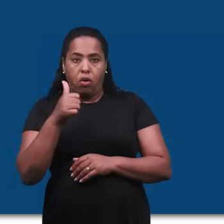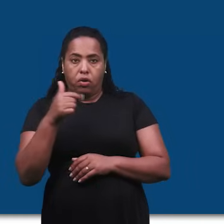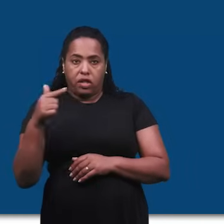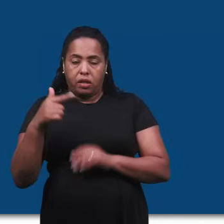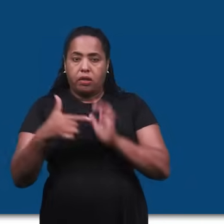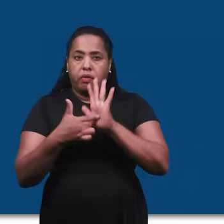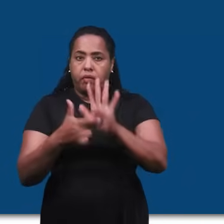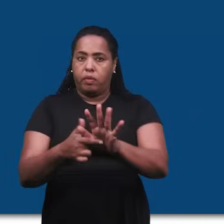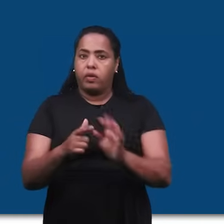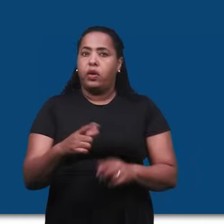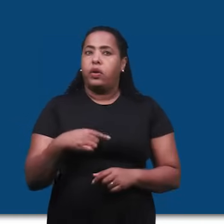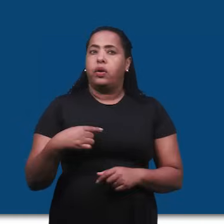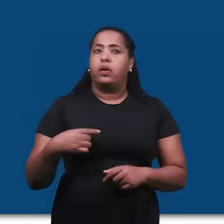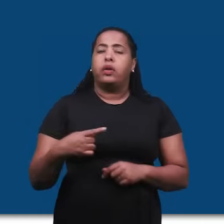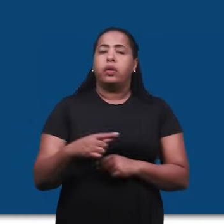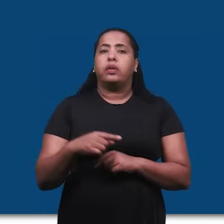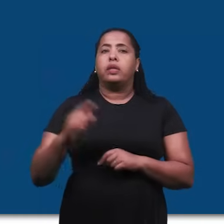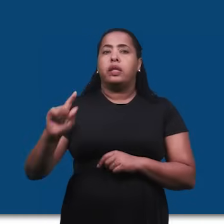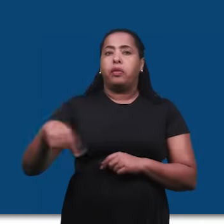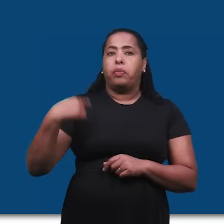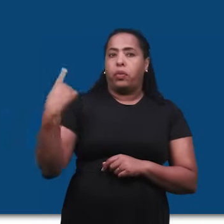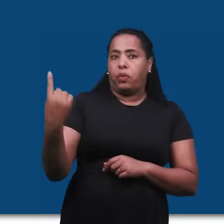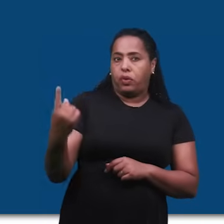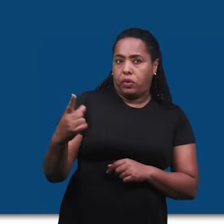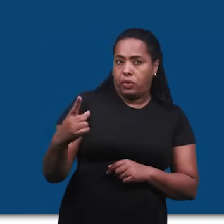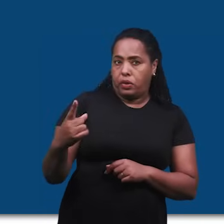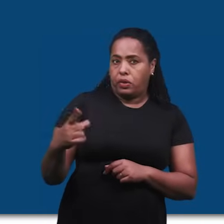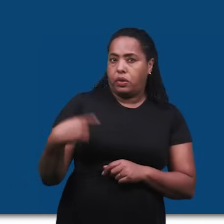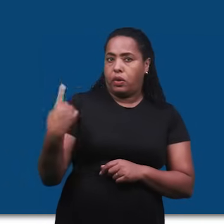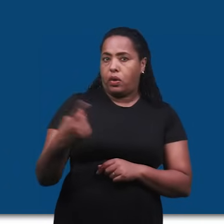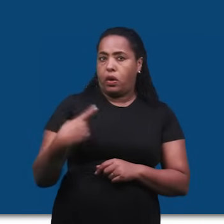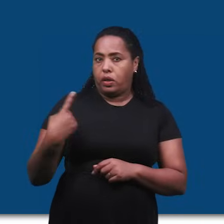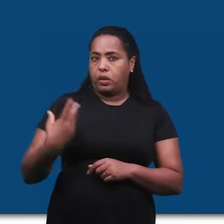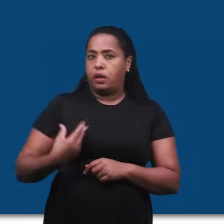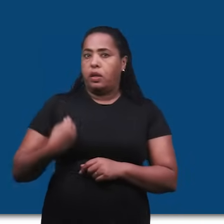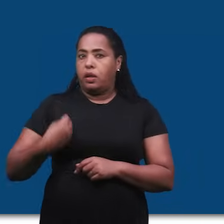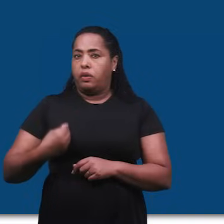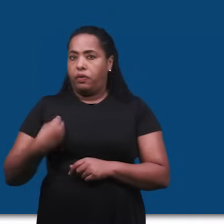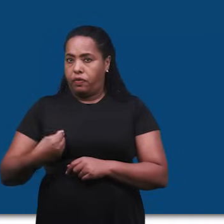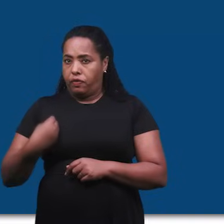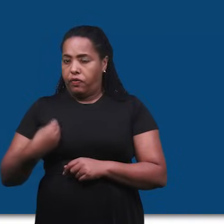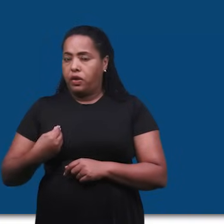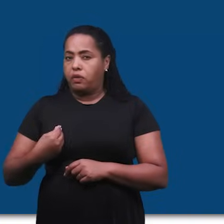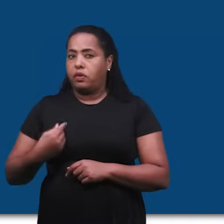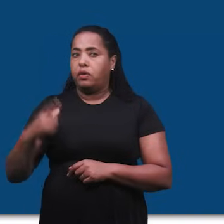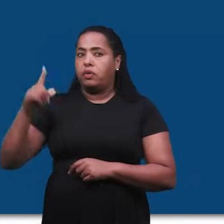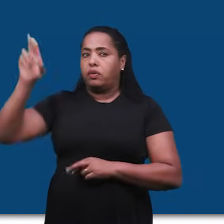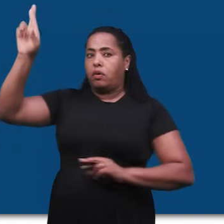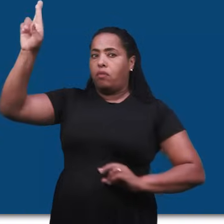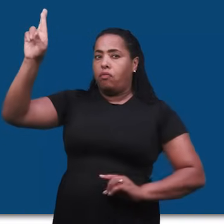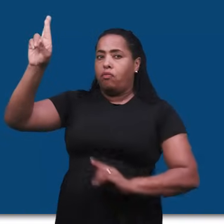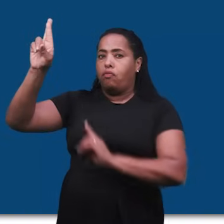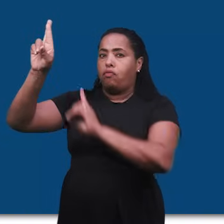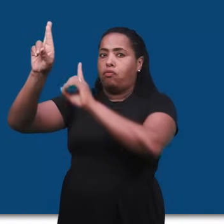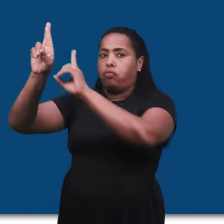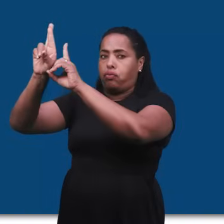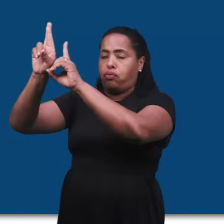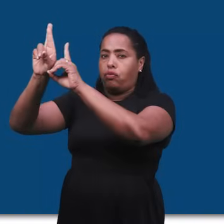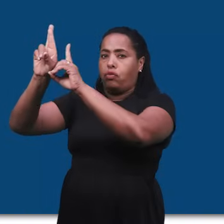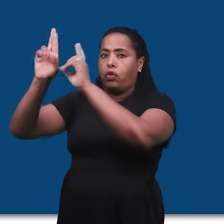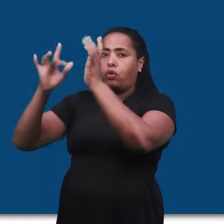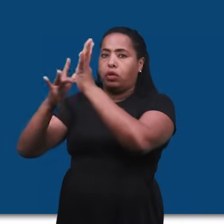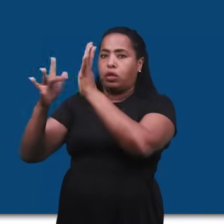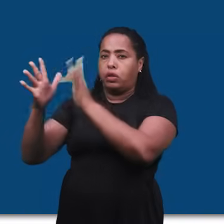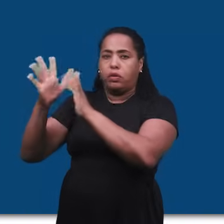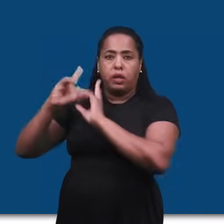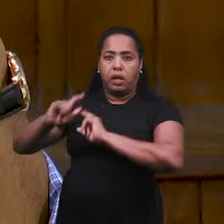nós os que ficarmos vivos seremos arrebatados juntamente com ele nas nuvens a encontrar o Senhor nos ares, e assim estaremos sempre